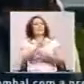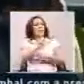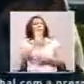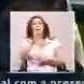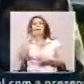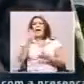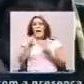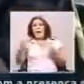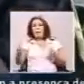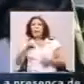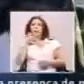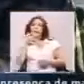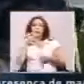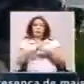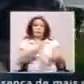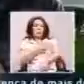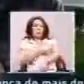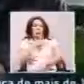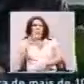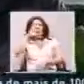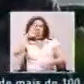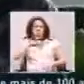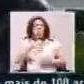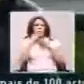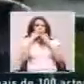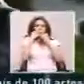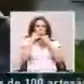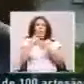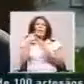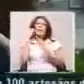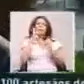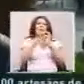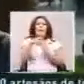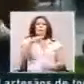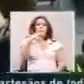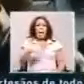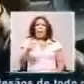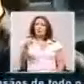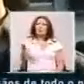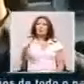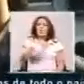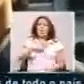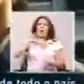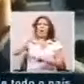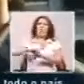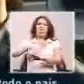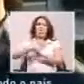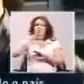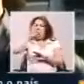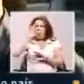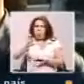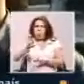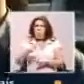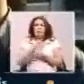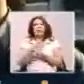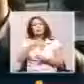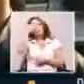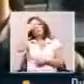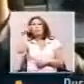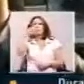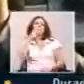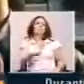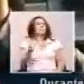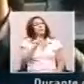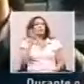daqueles comportamentos que podem de alguma forma humilhar, envergonhar, tratar mal quem chega. Exatamente, estamos a falar basicamente da